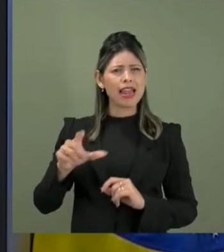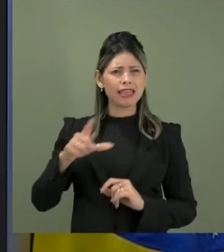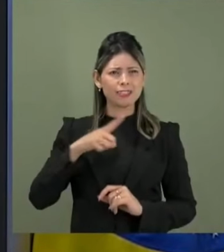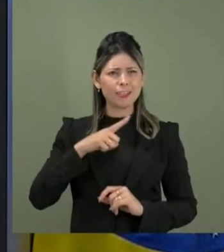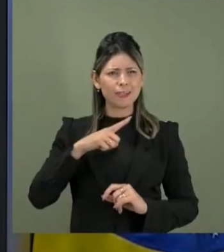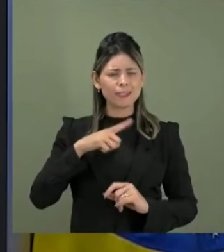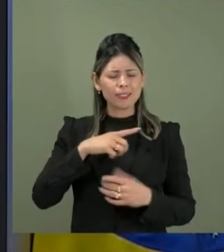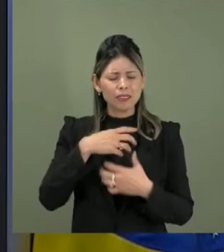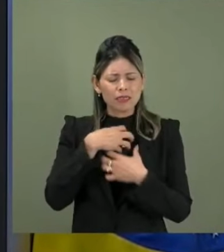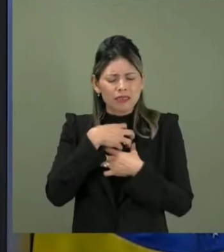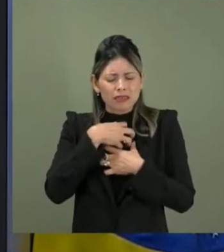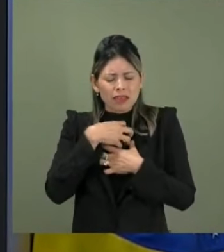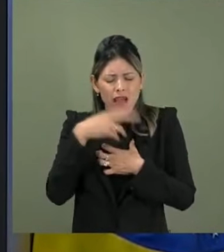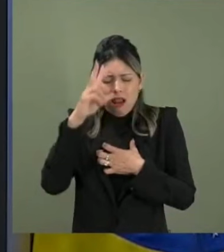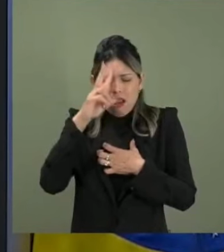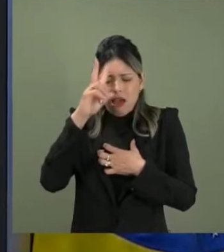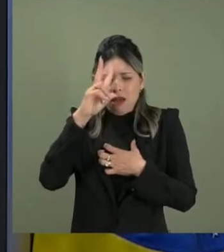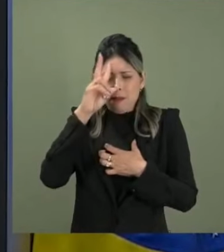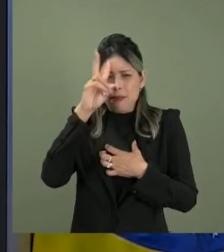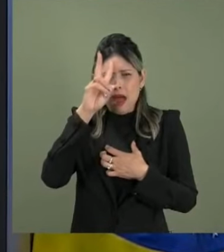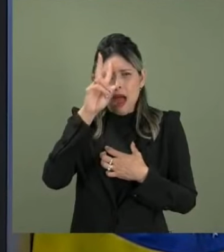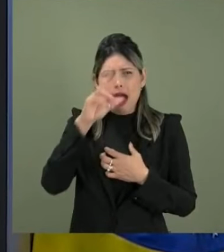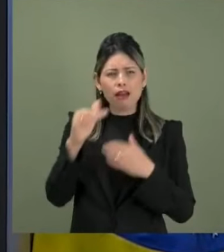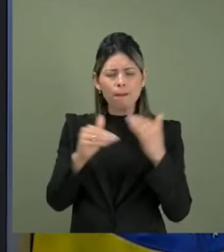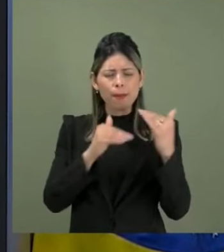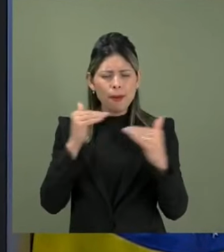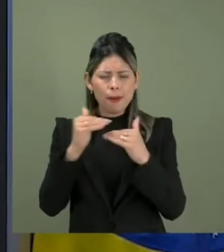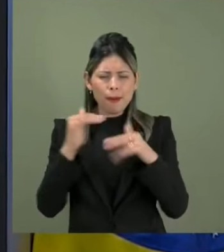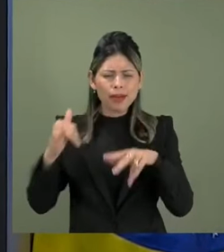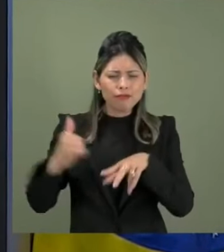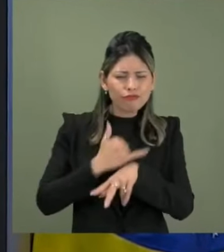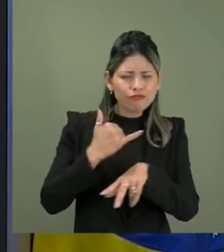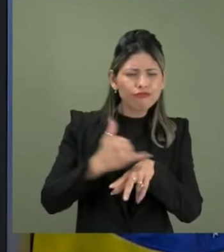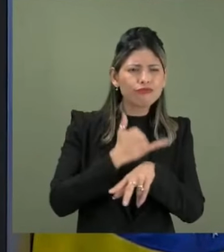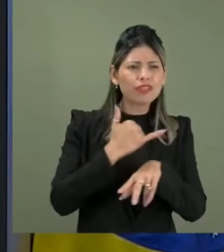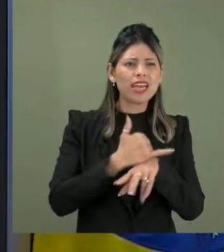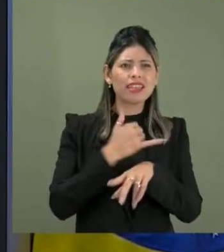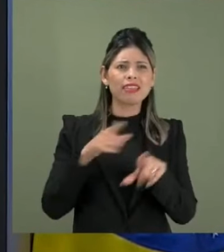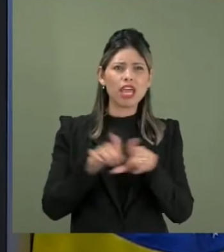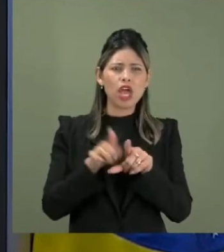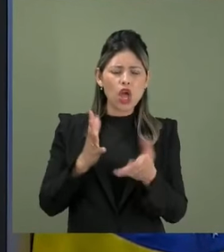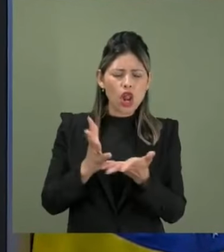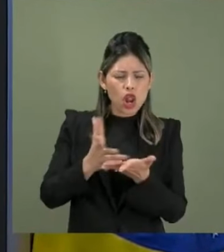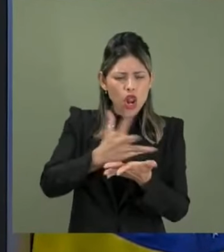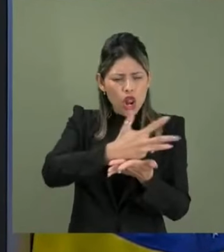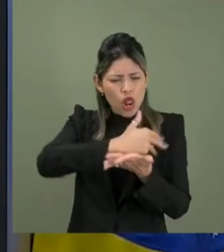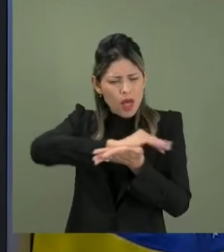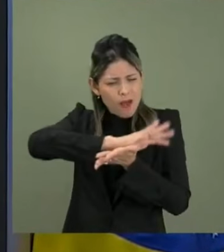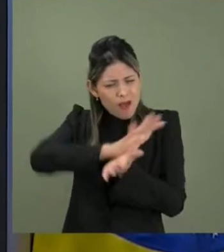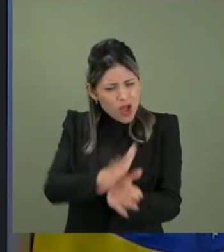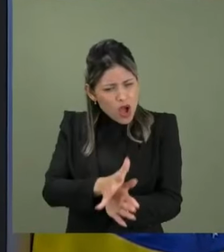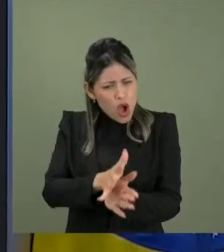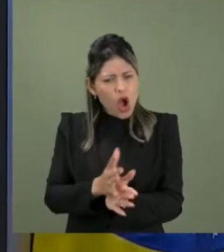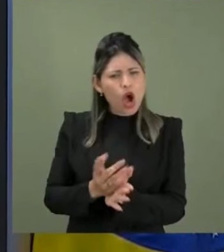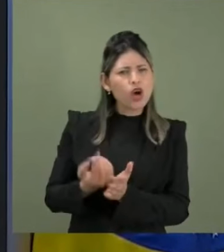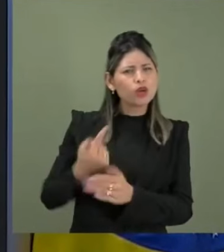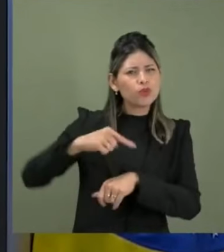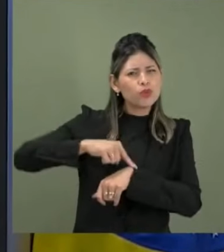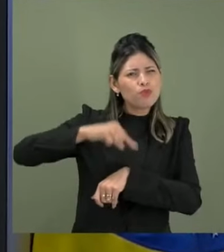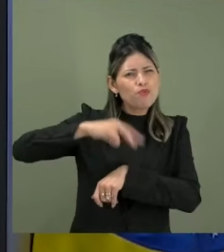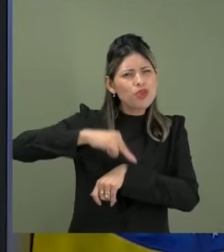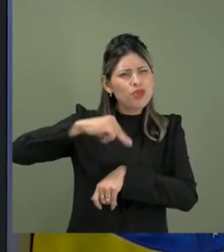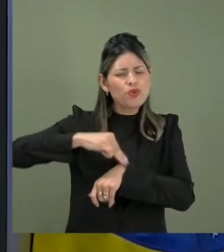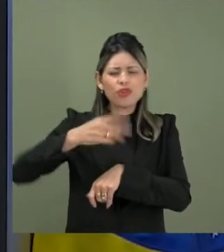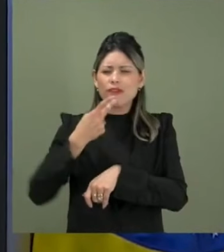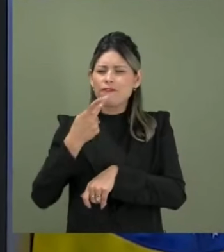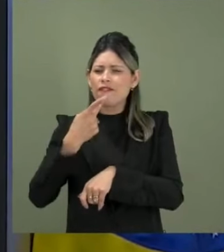do Holocausto, do seu anonimato, e por alguns minutos, pelo menos enquanto estamos aqui falando, dar vida